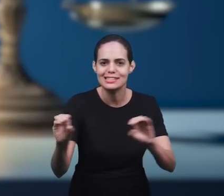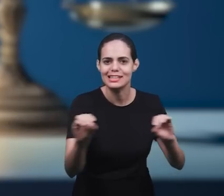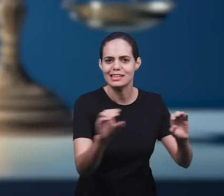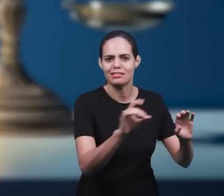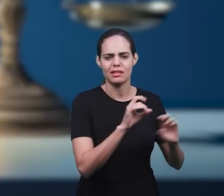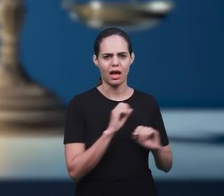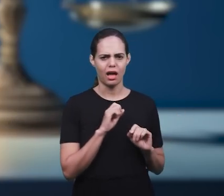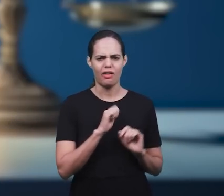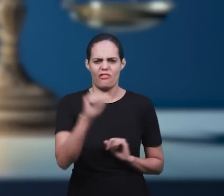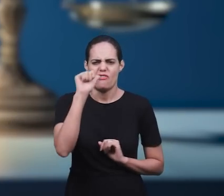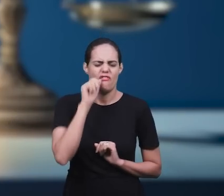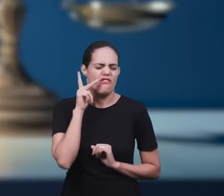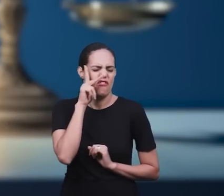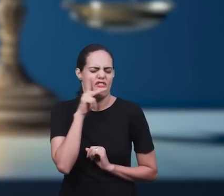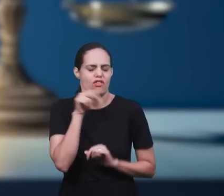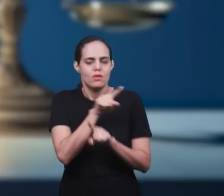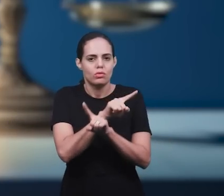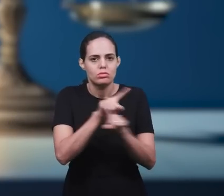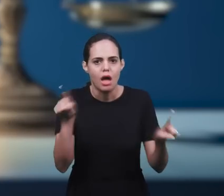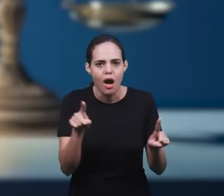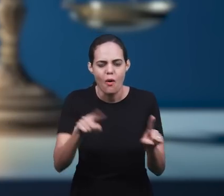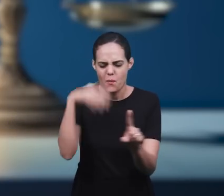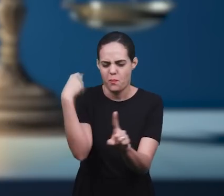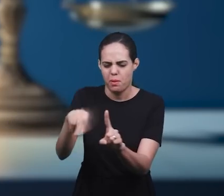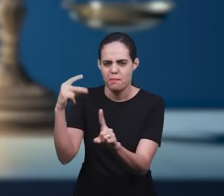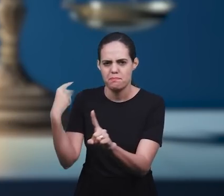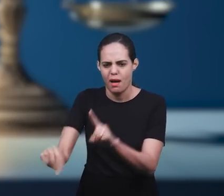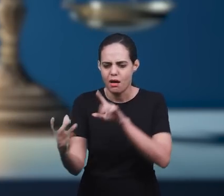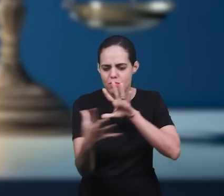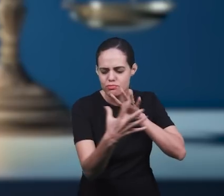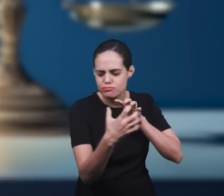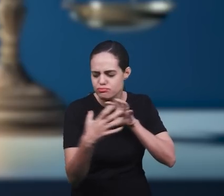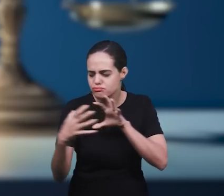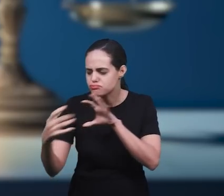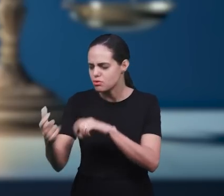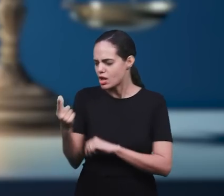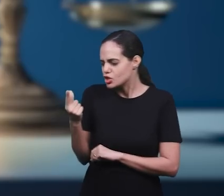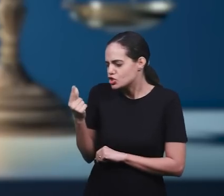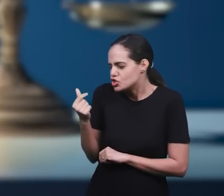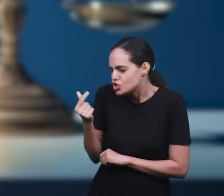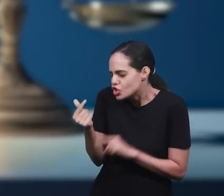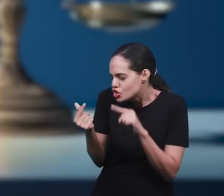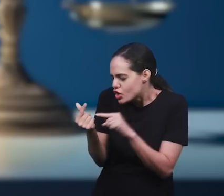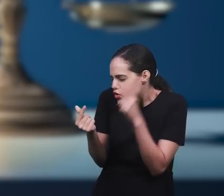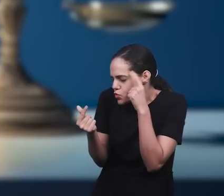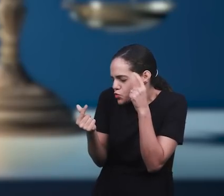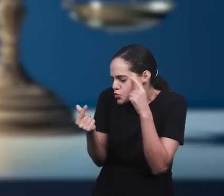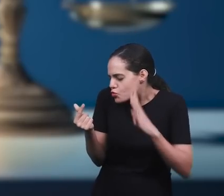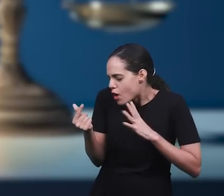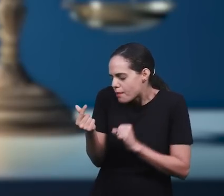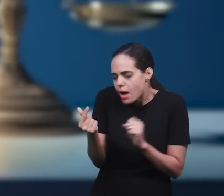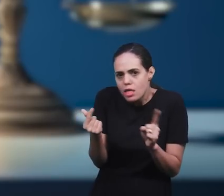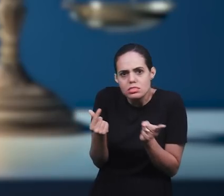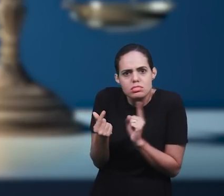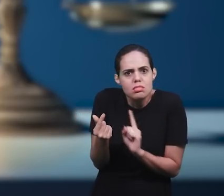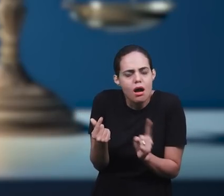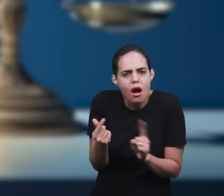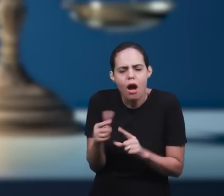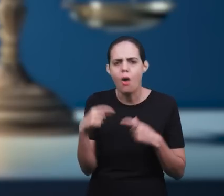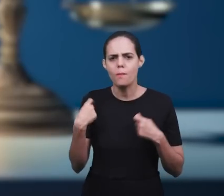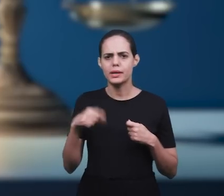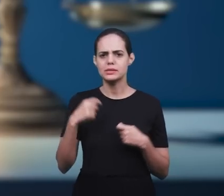vinho, não espancador, não cobiçoso de torpe ganância, mas moderado,